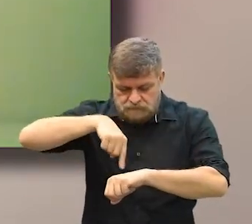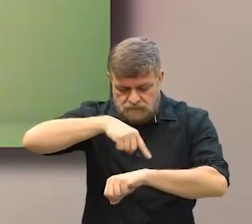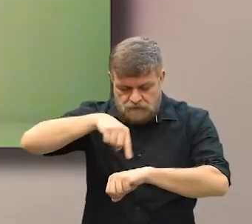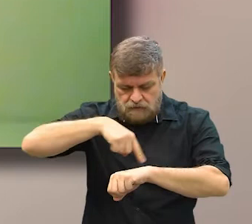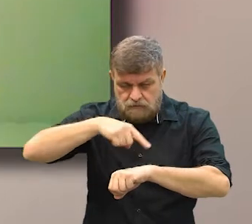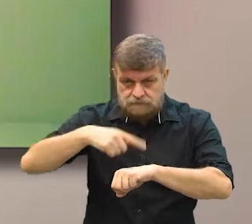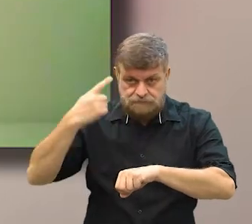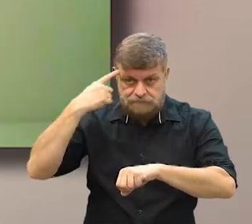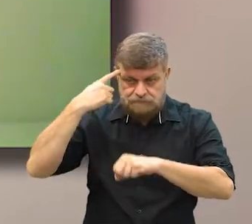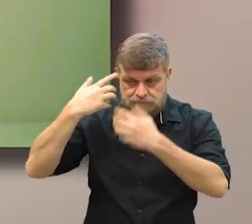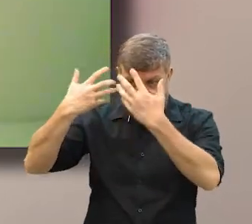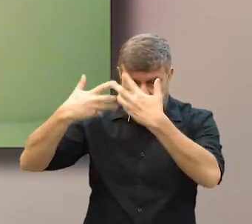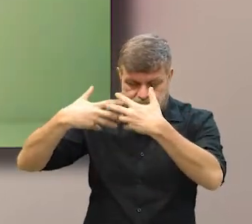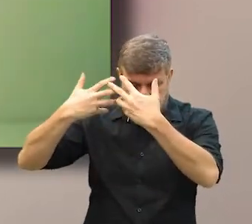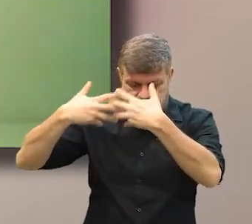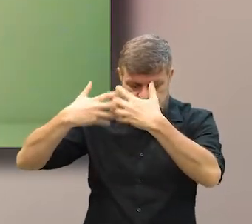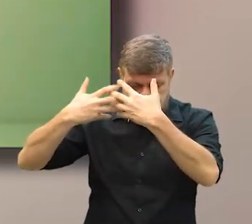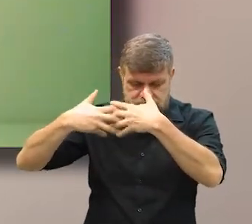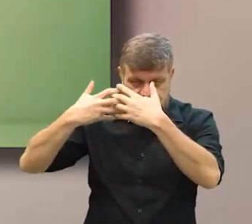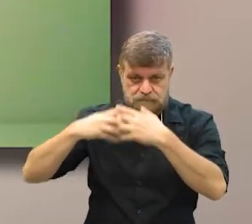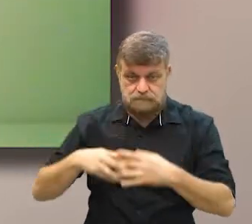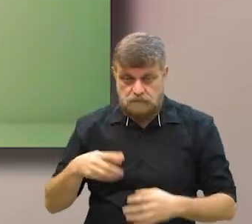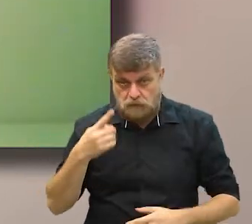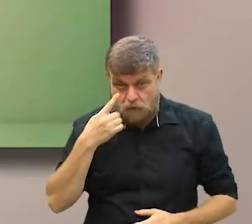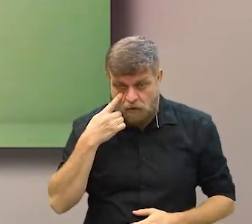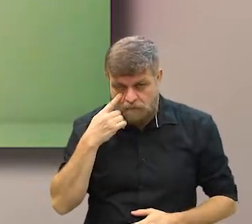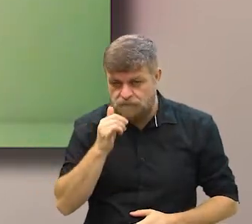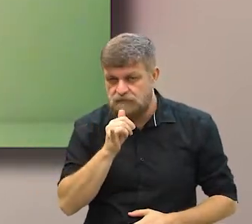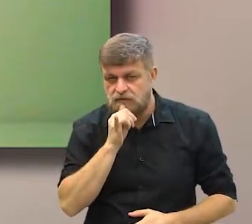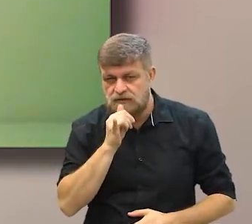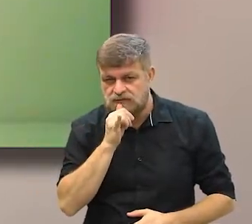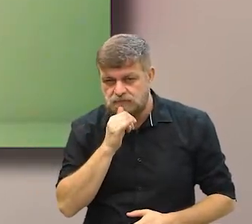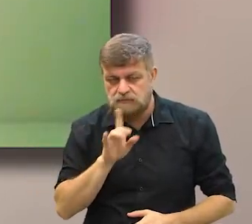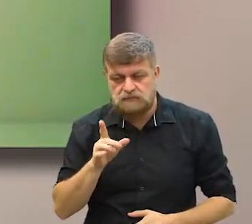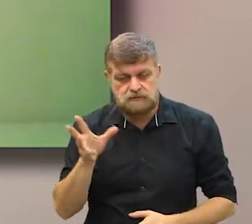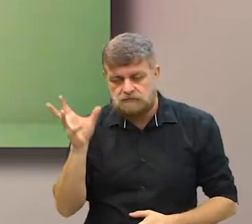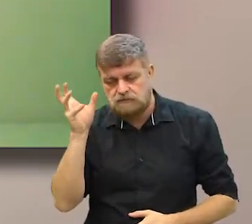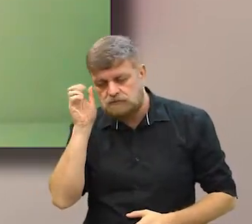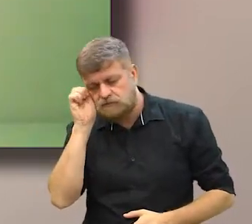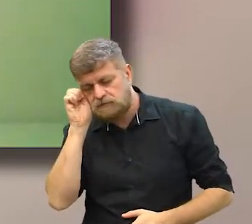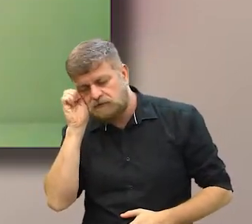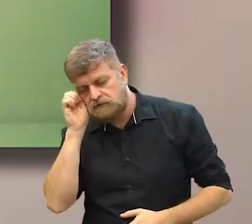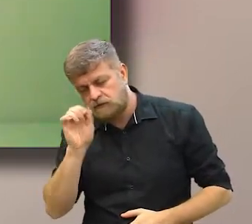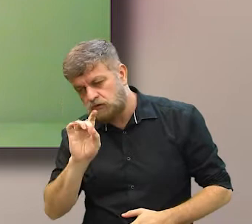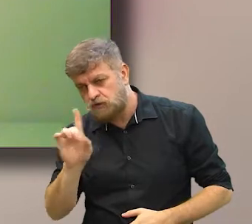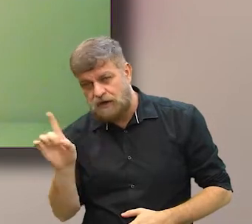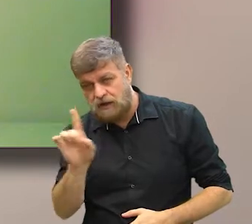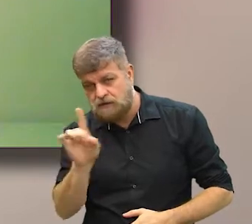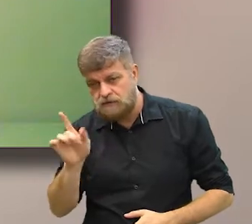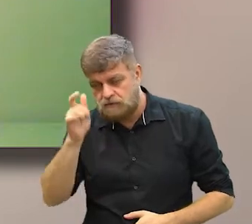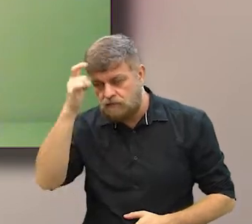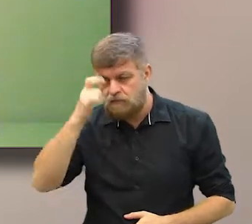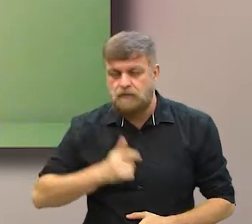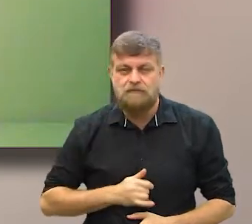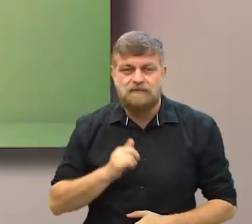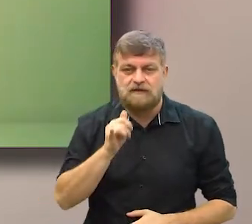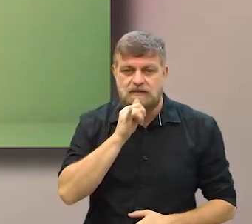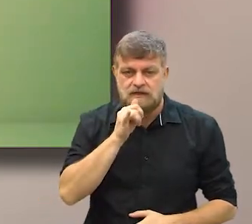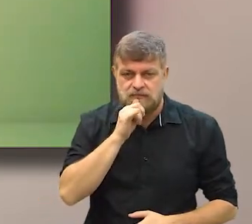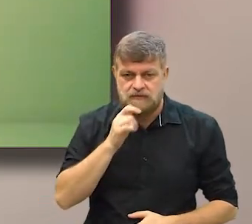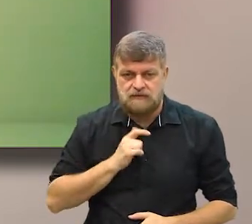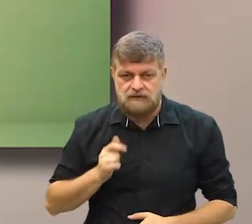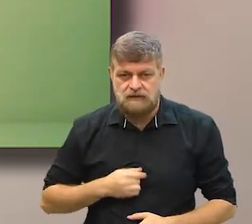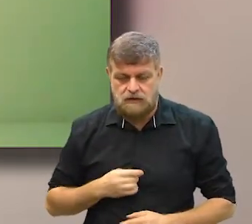que se intersectam uma com as outras. Ora, não é só dormir. O indivíduo produz, por